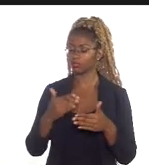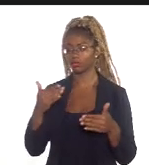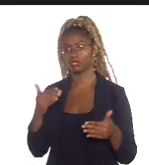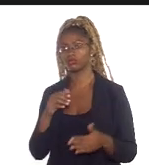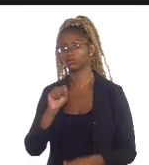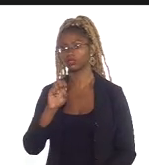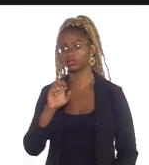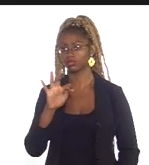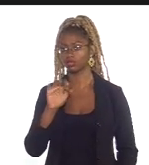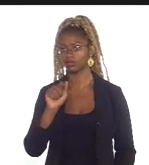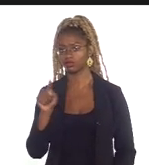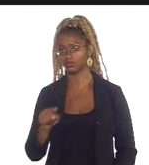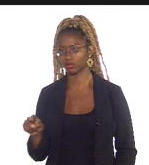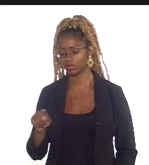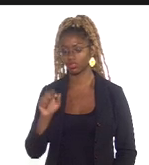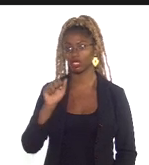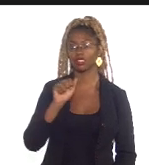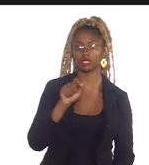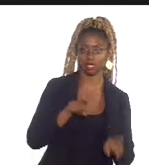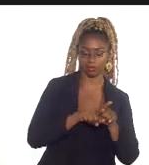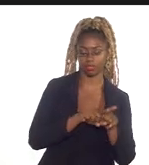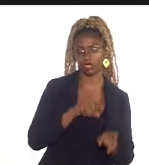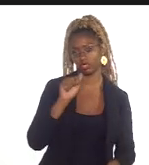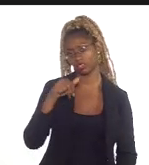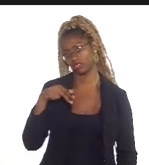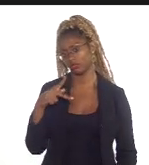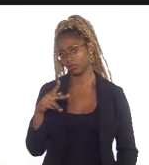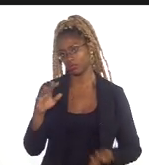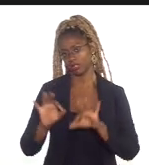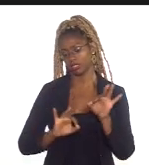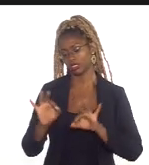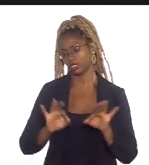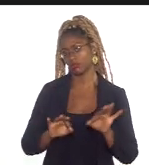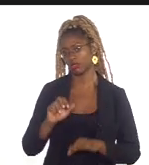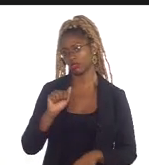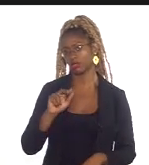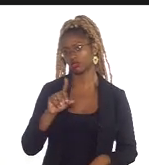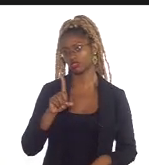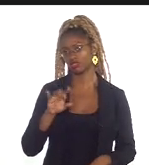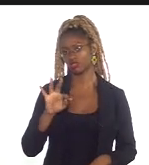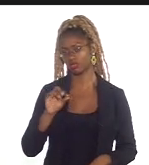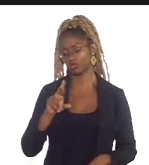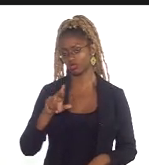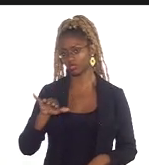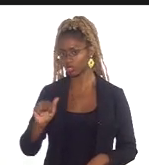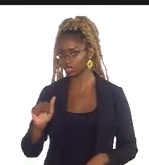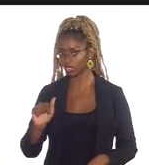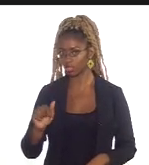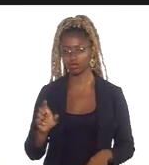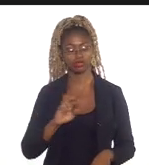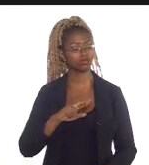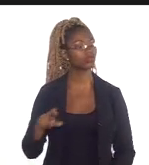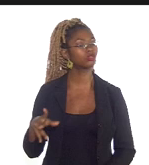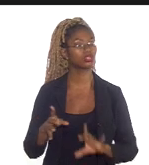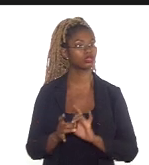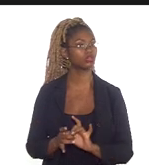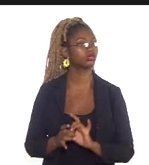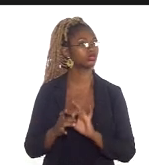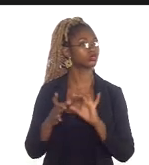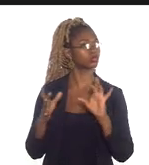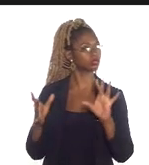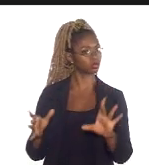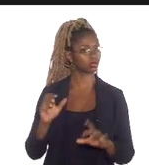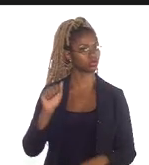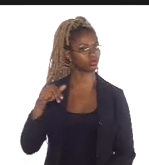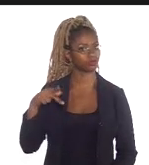a ANP do planejamento das auditorias. Então, não é uma autorização da ANP, é uma aprovação